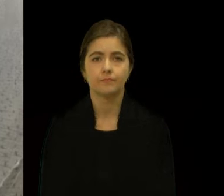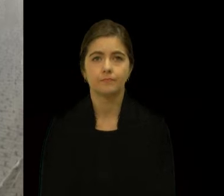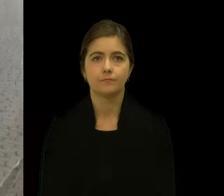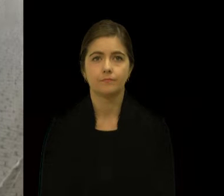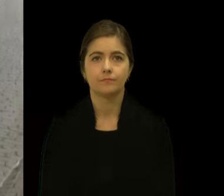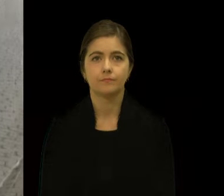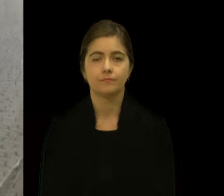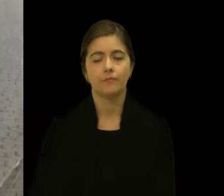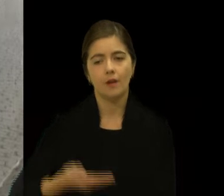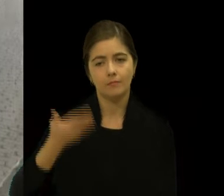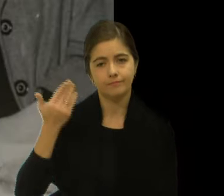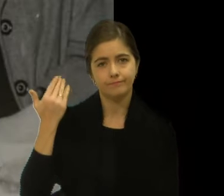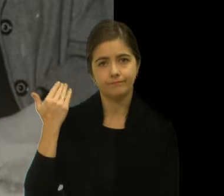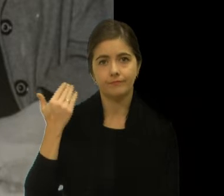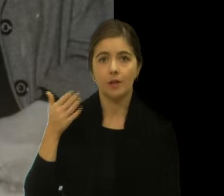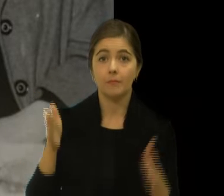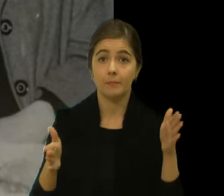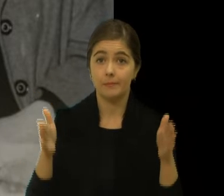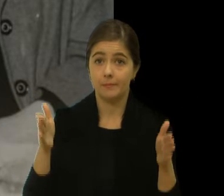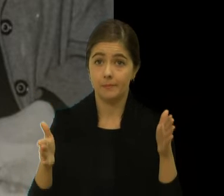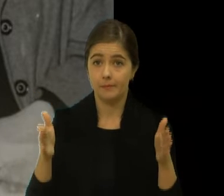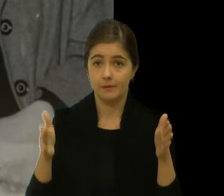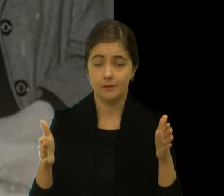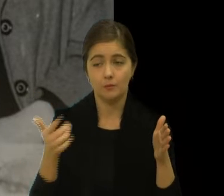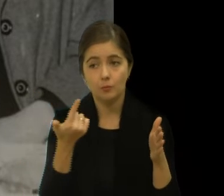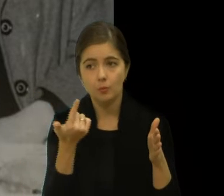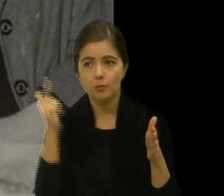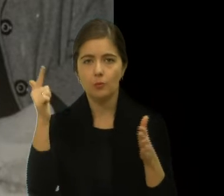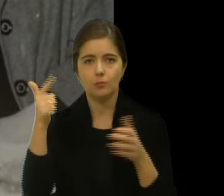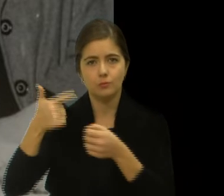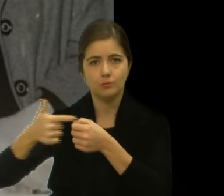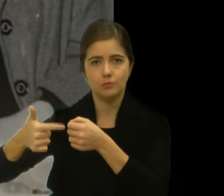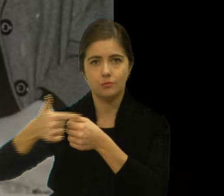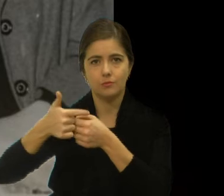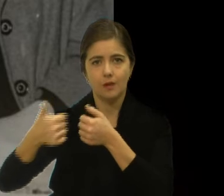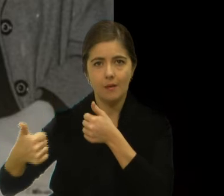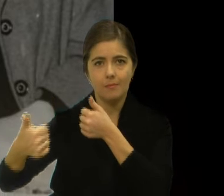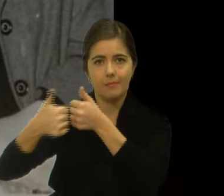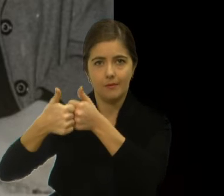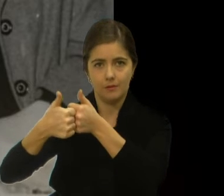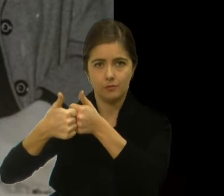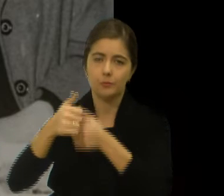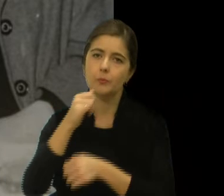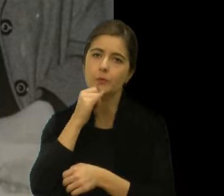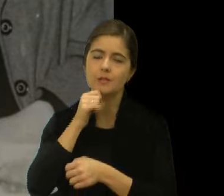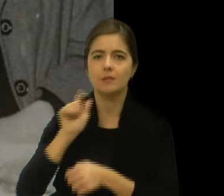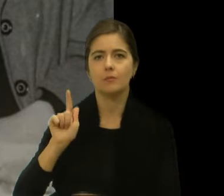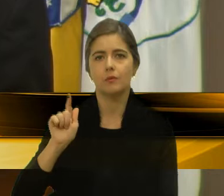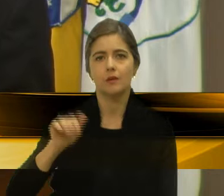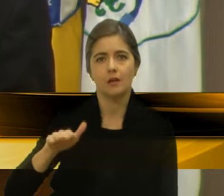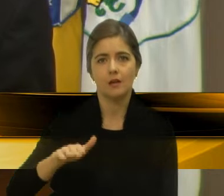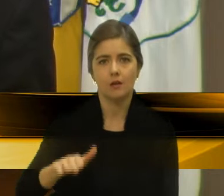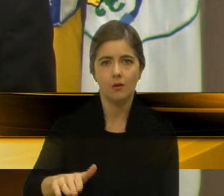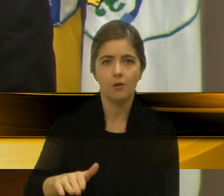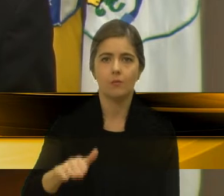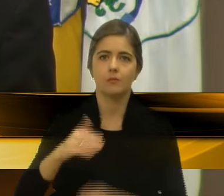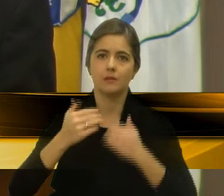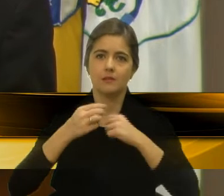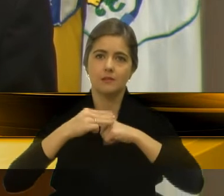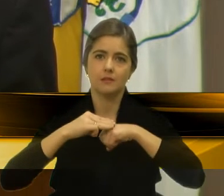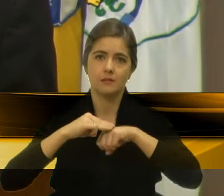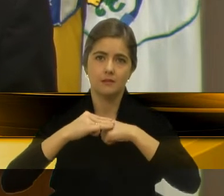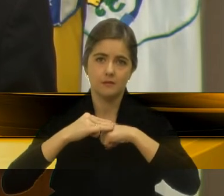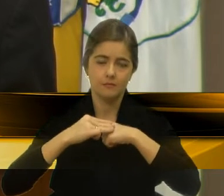Era a época em que diversas outras localidades dos arredores de Caxias, como Galópolis, São Marcos e Anarec, começavam,